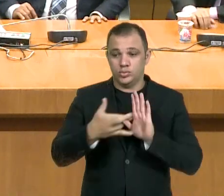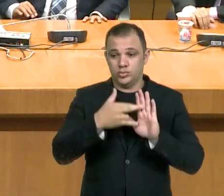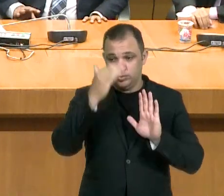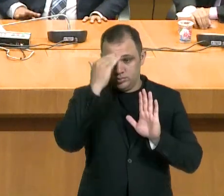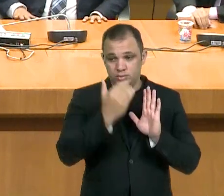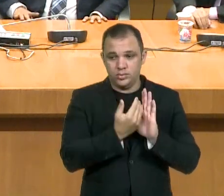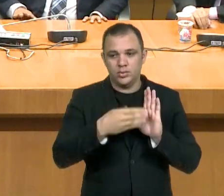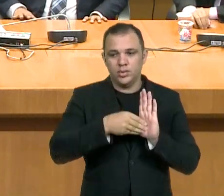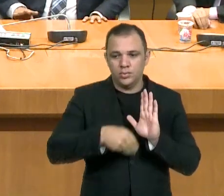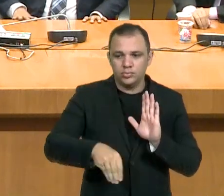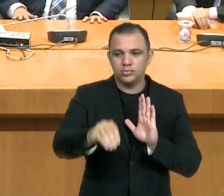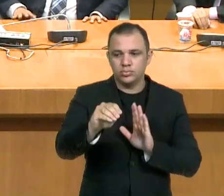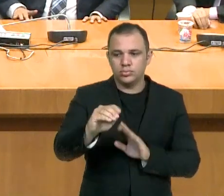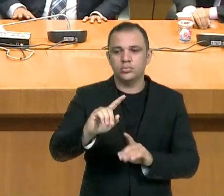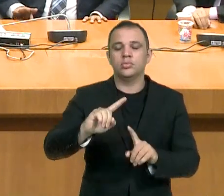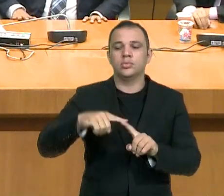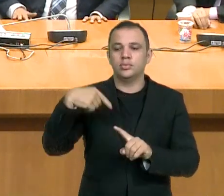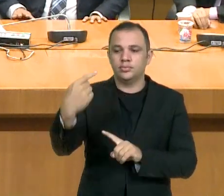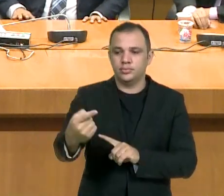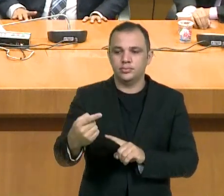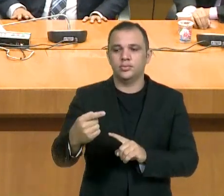dia.